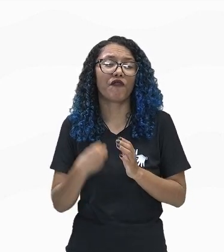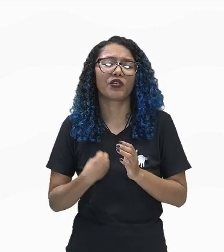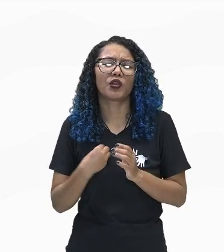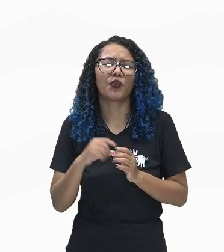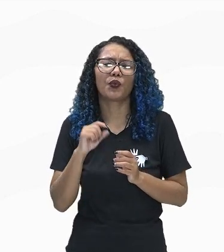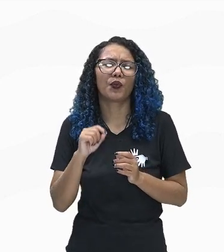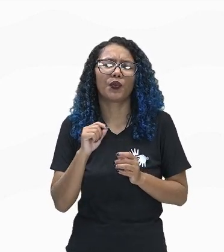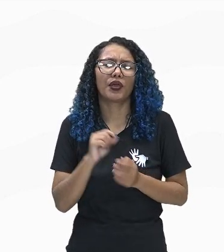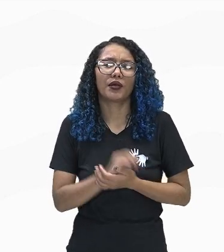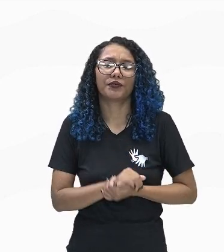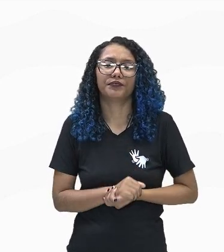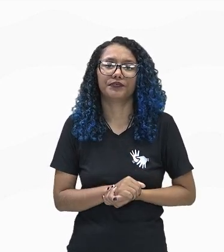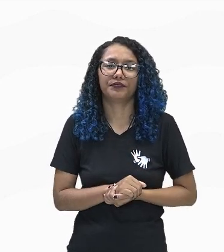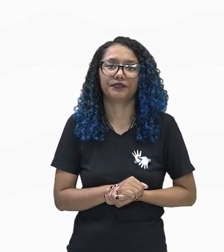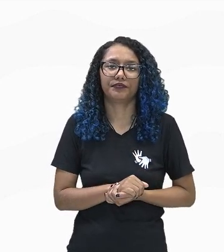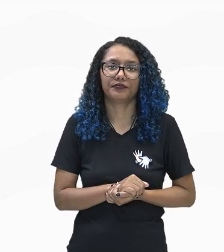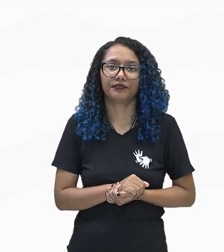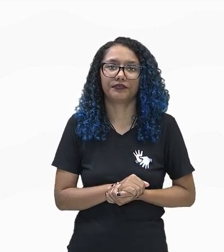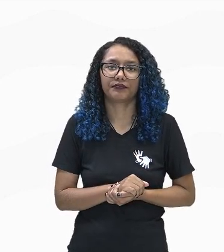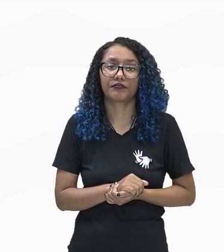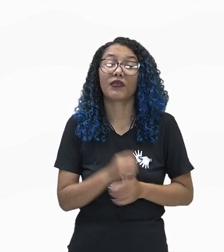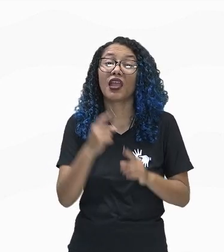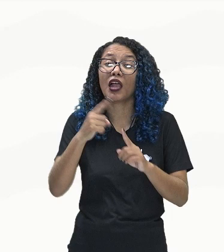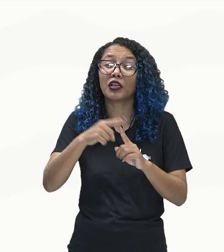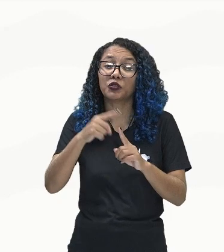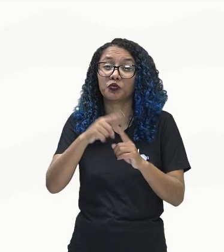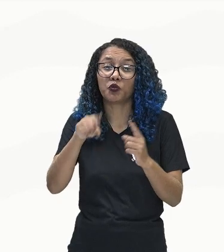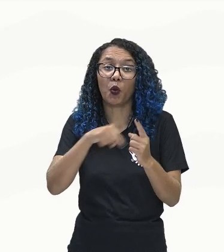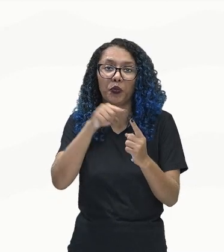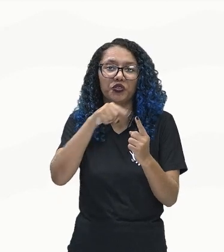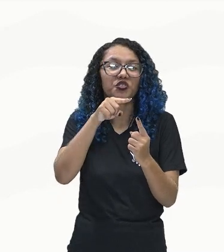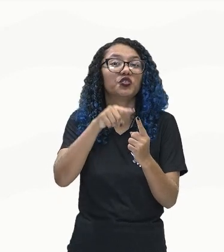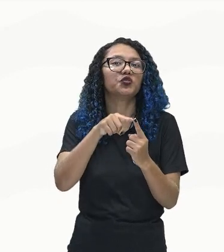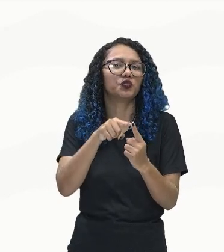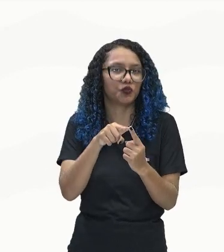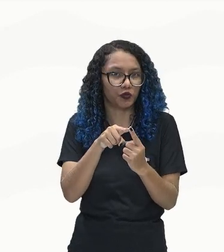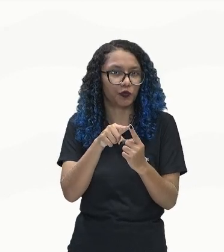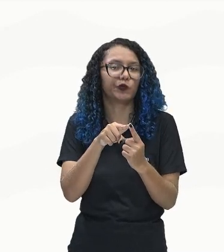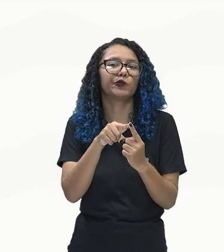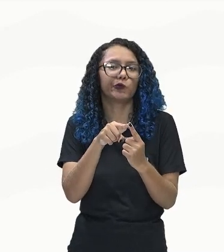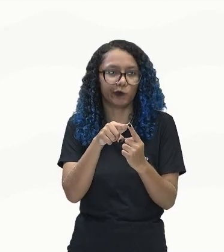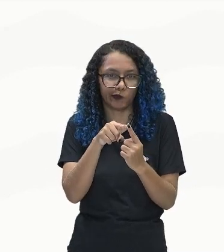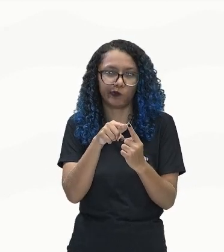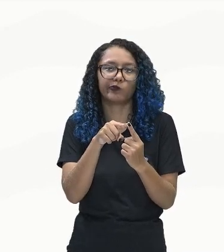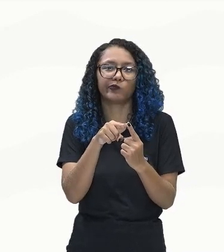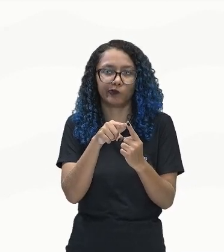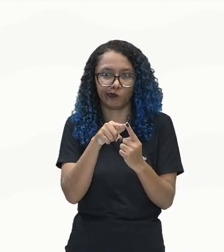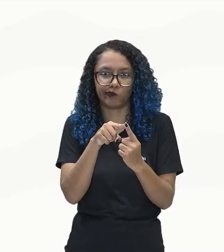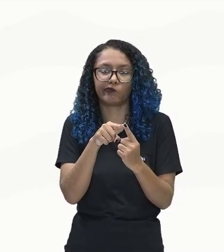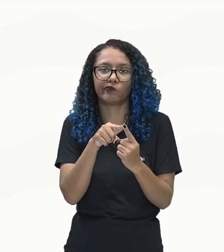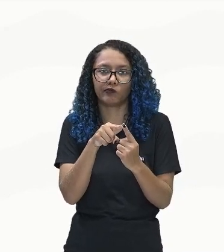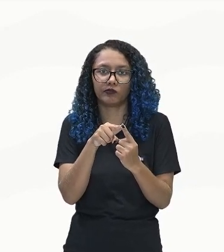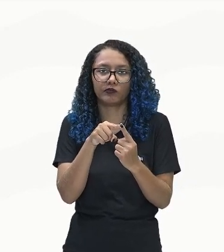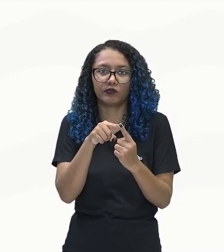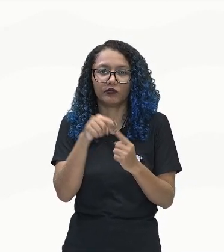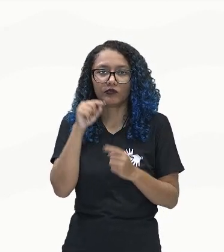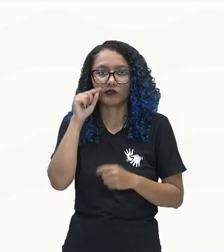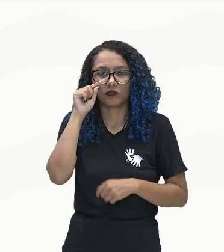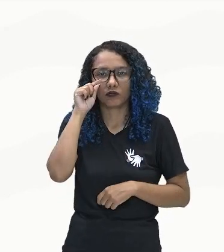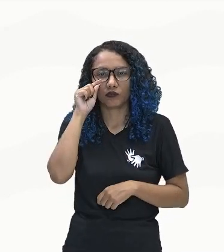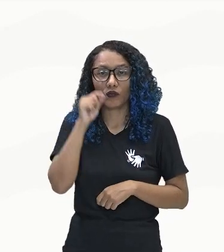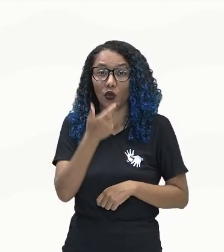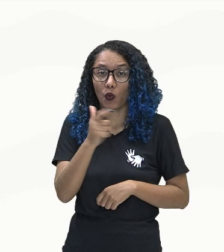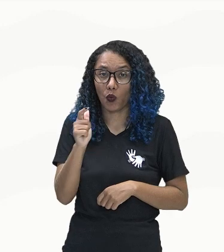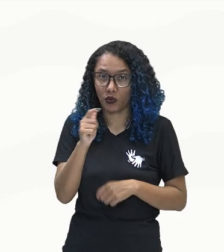Então, o propósito de vida é uma espécie de meta, A gente colocando em outros termos aqui para